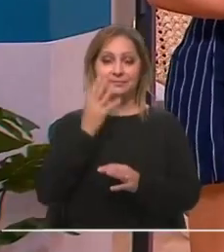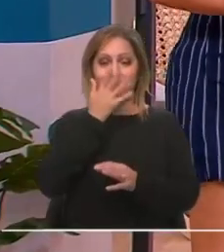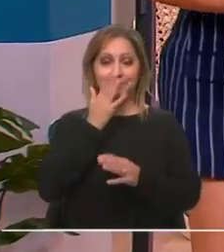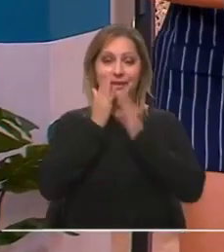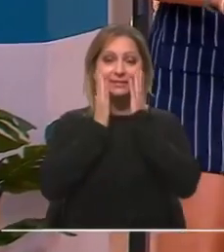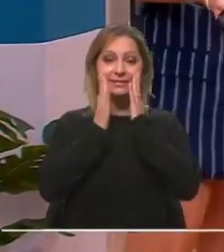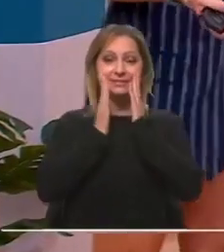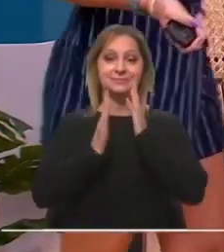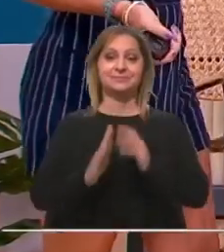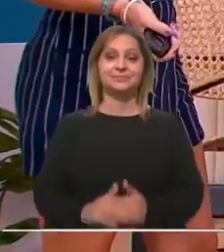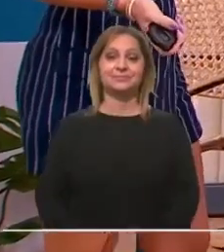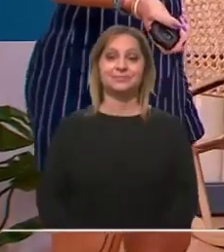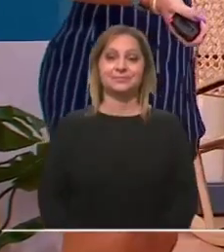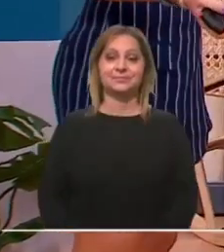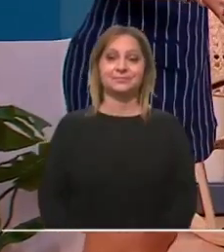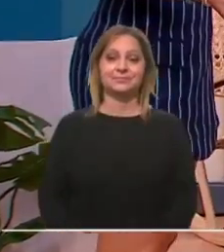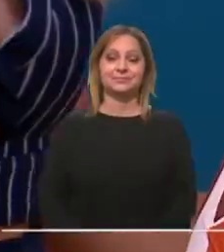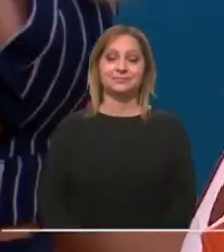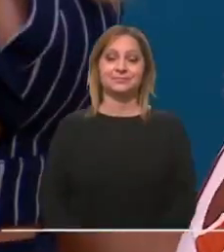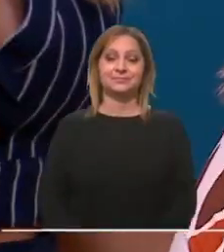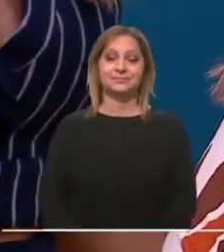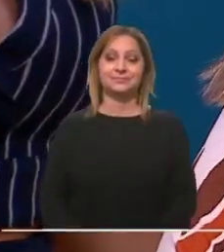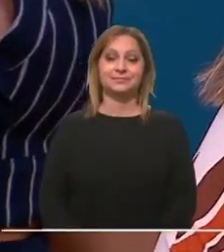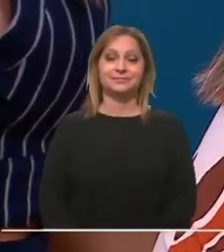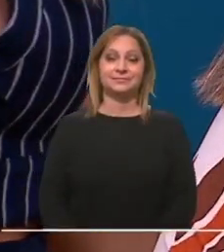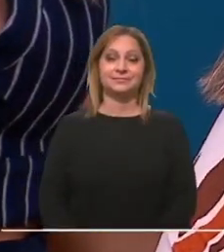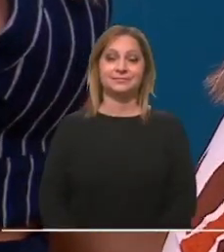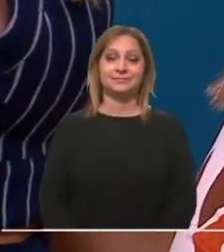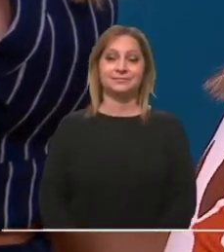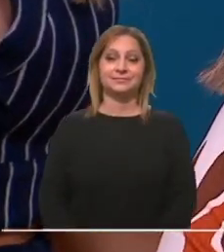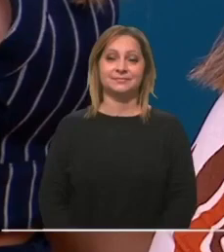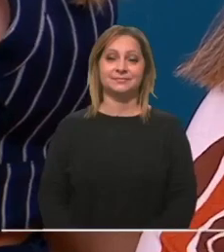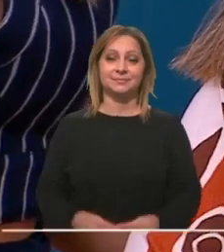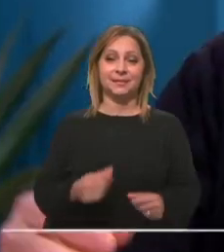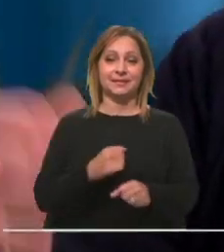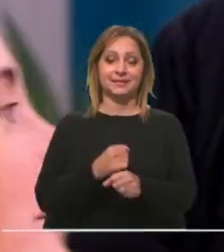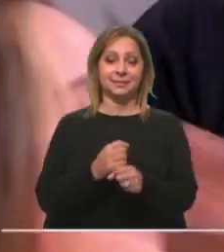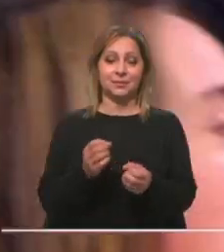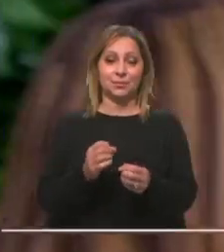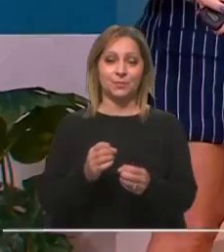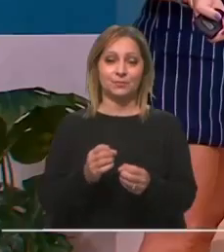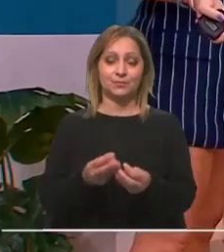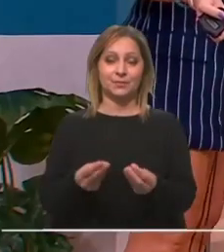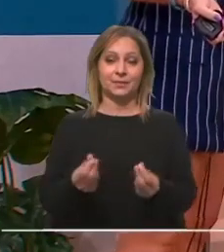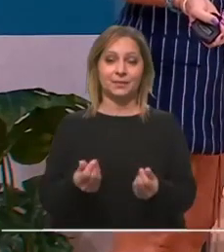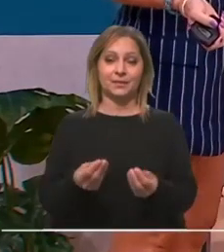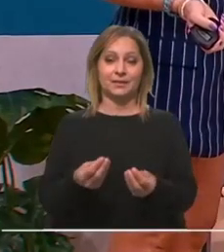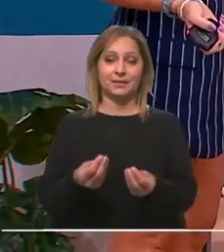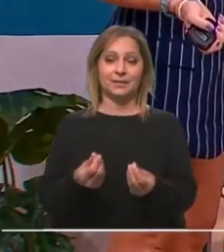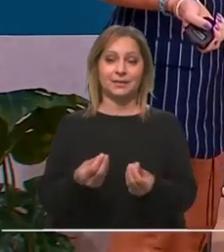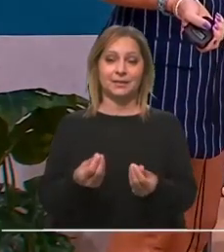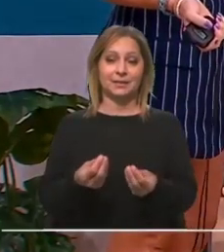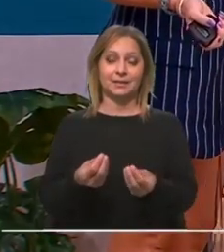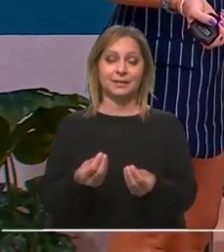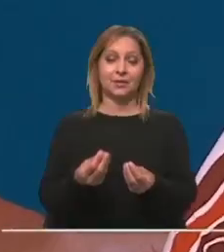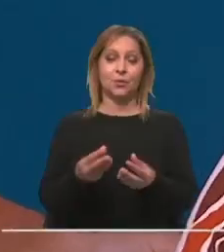está. Então, portanto, eu não tenho aqui forma de trabalhar, minha querida. Então, porquê? Não tenho coisinhas